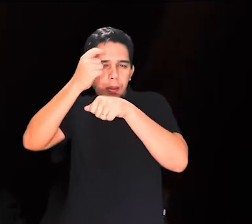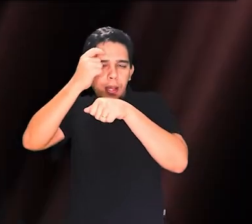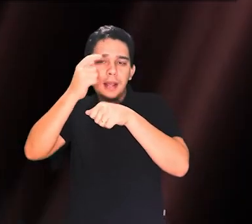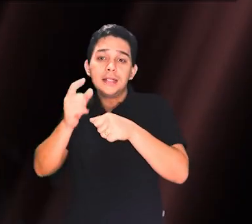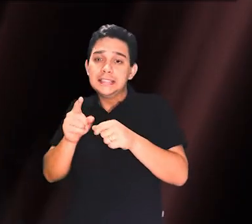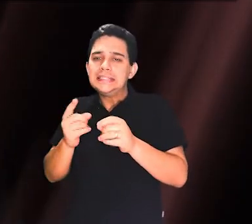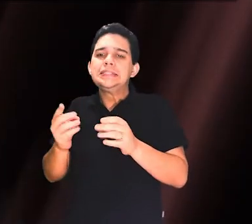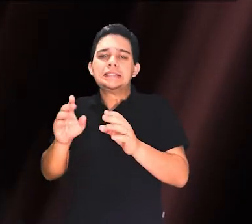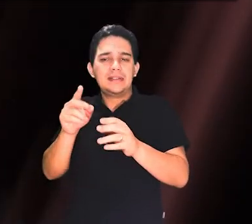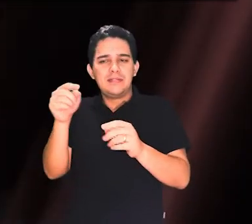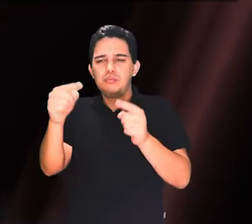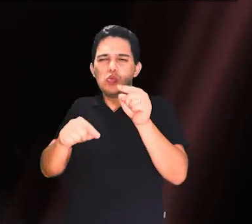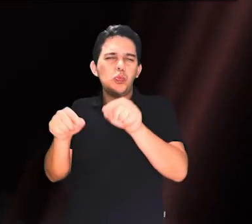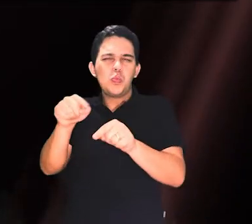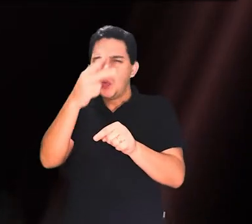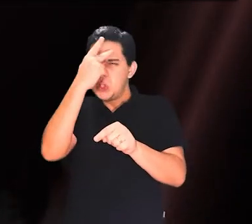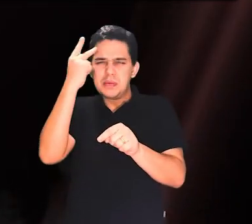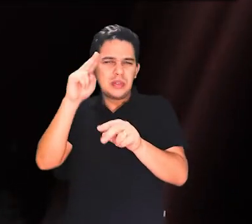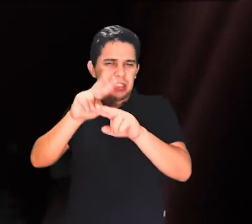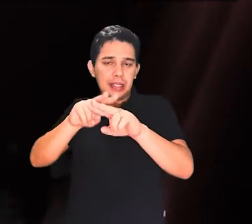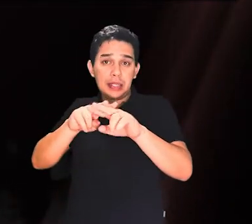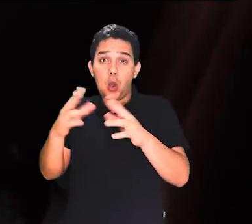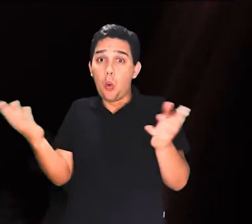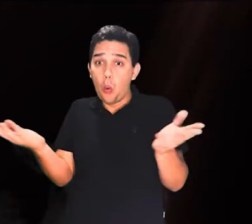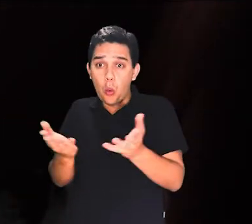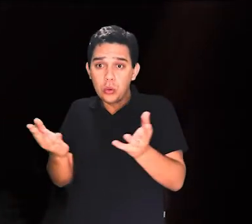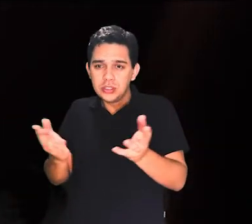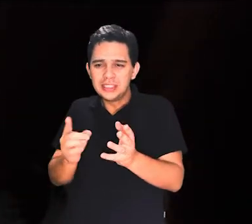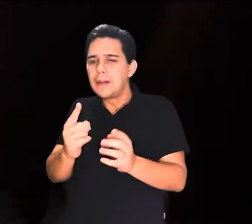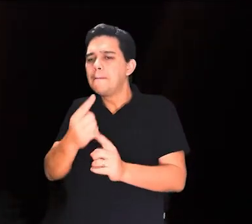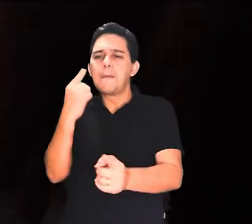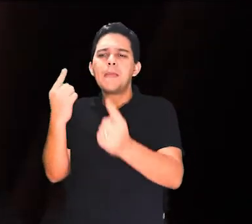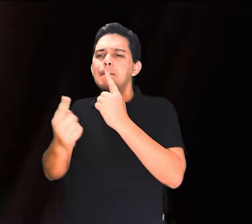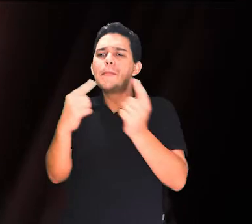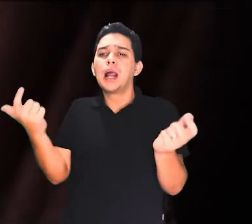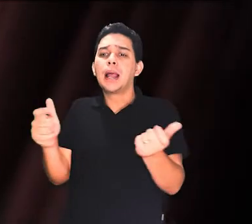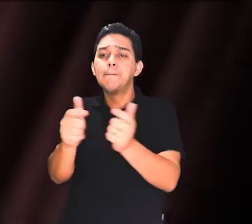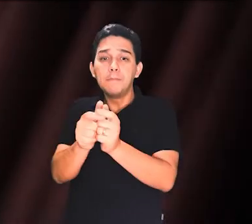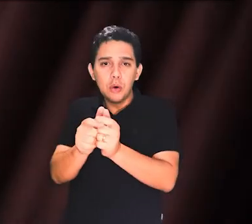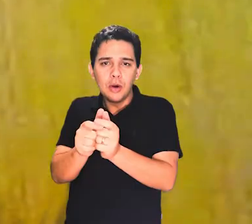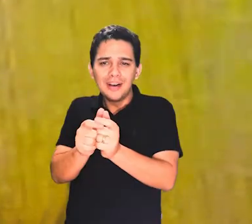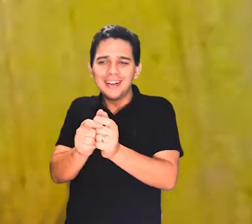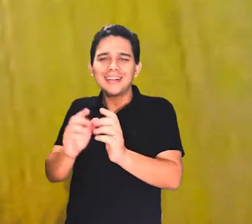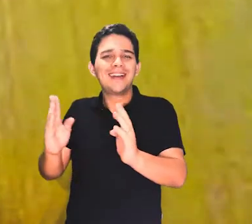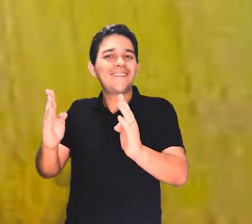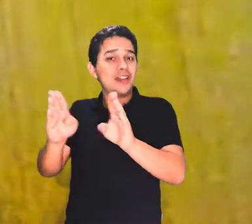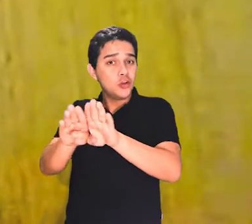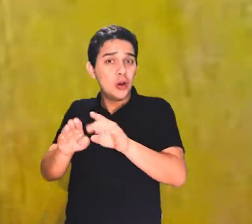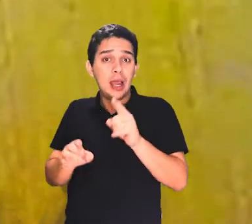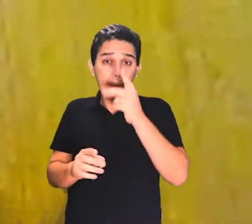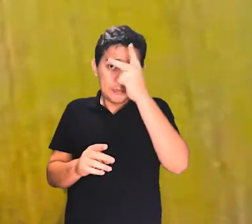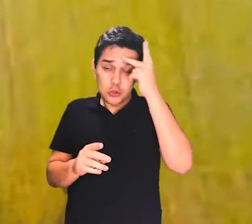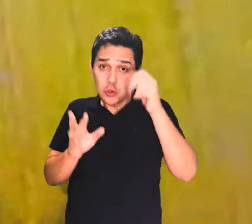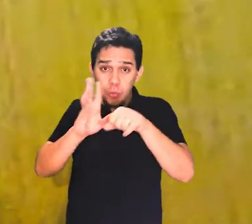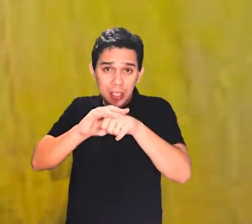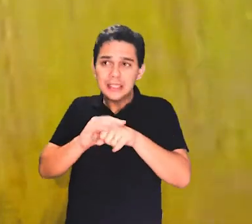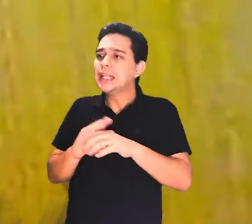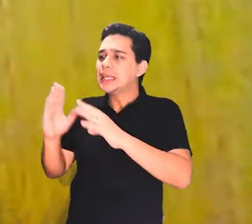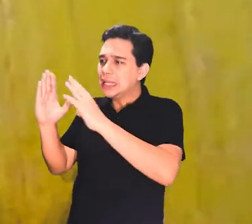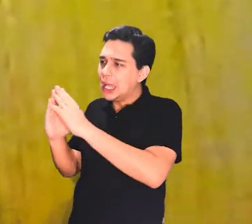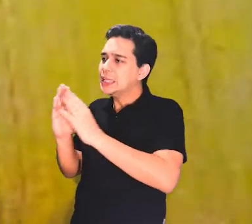hoje são visitadas como um exemplo de que é possível. E na assistência social, a gente realmente